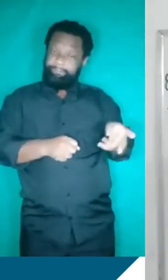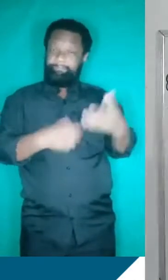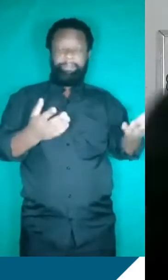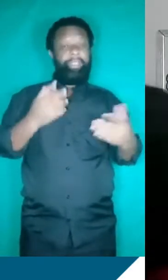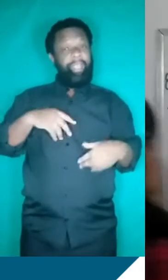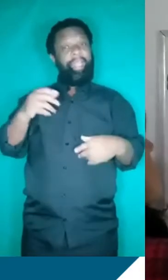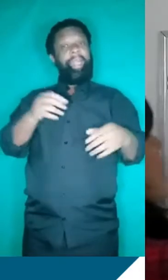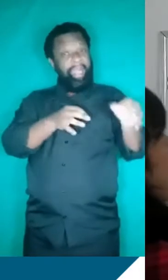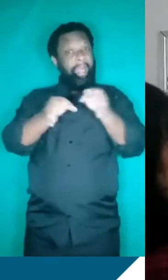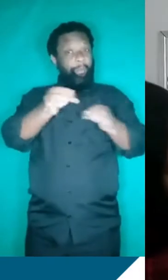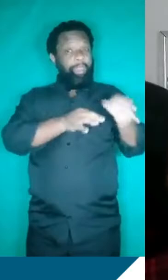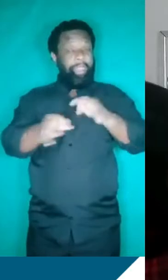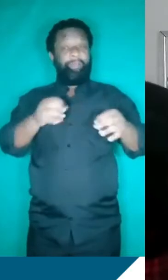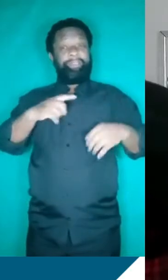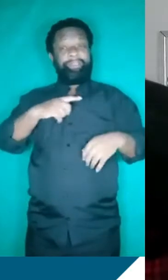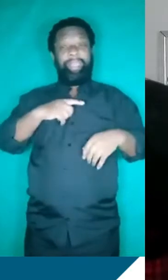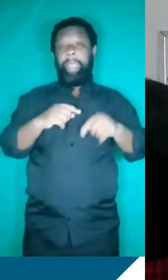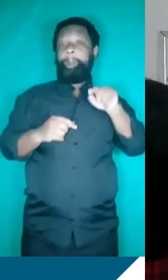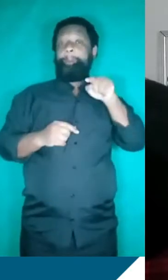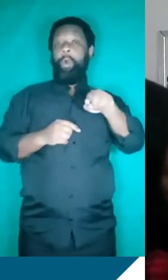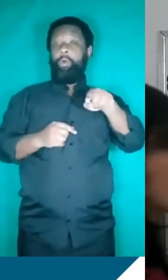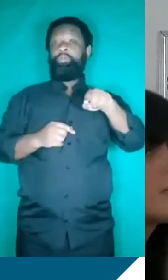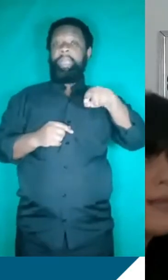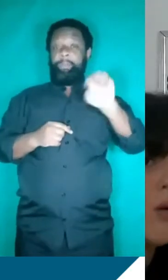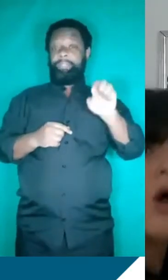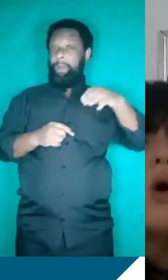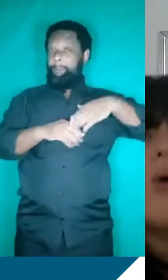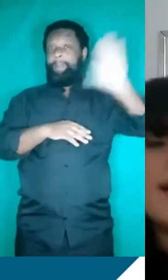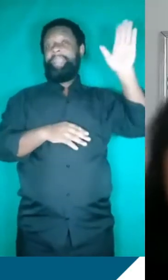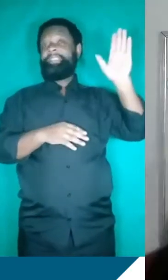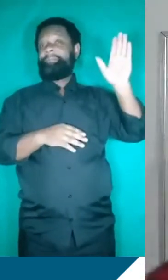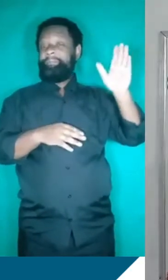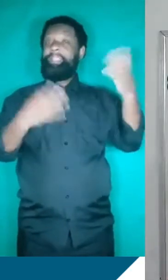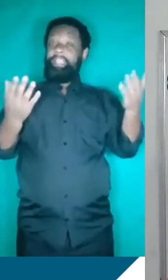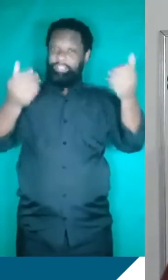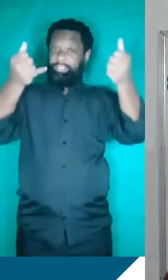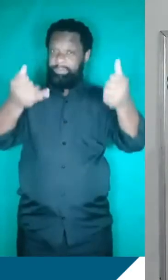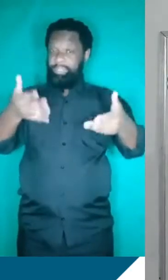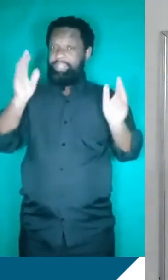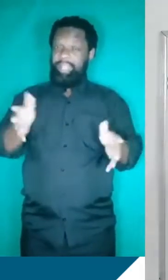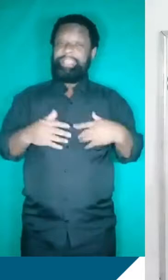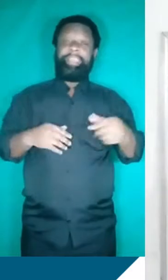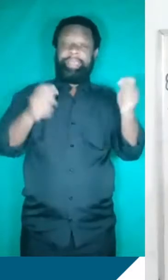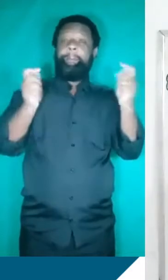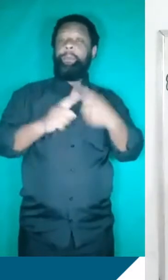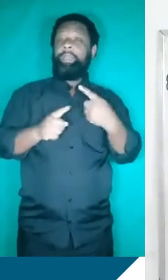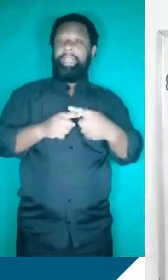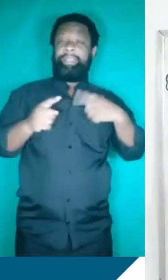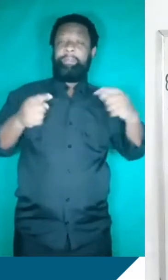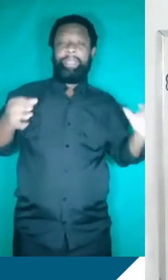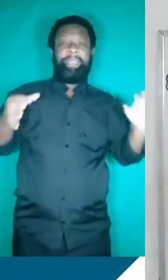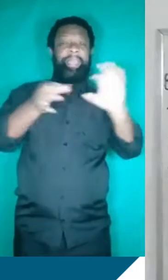aqui é a molécula que apresenta o maior ponto de ebulição, com essa justificativa de conseguir